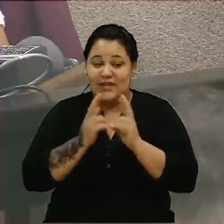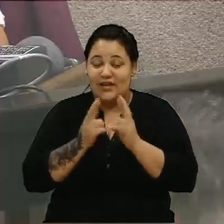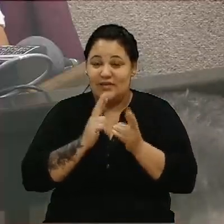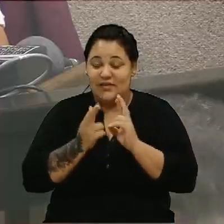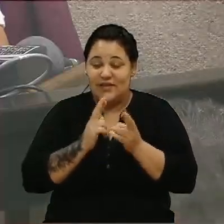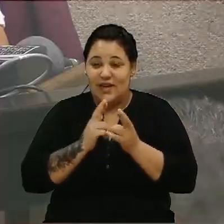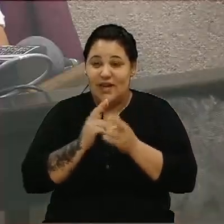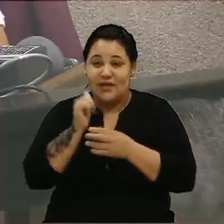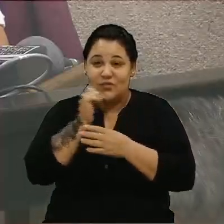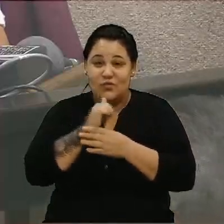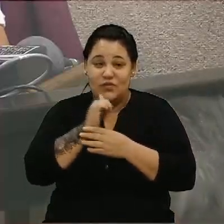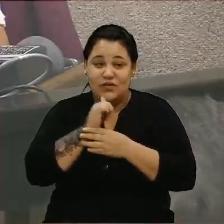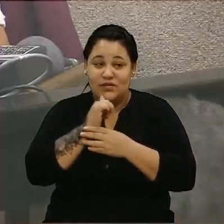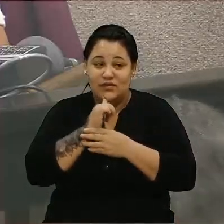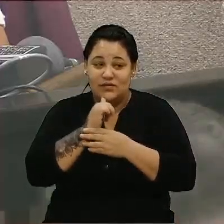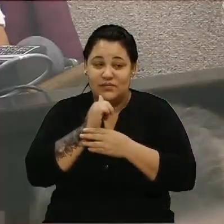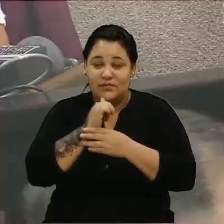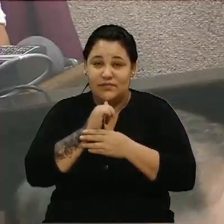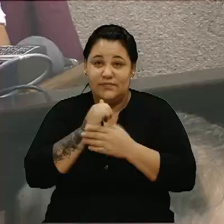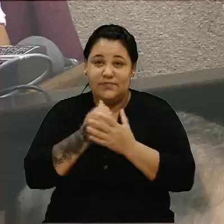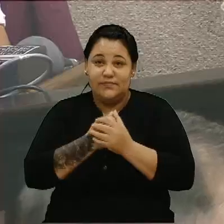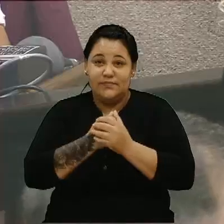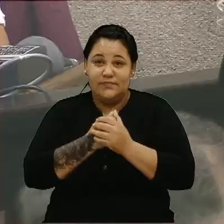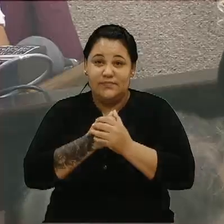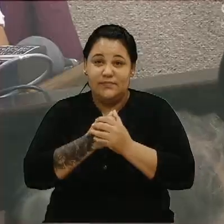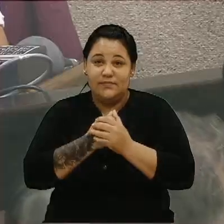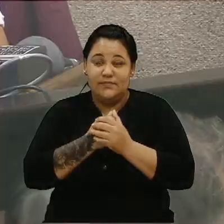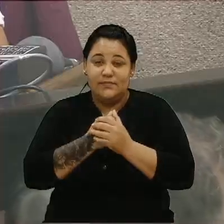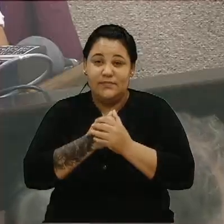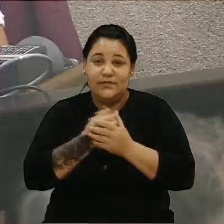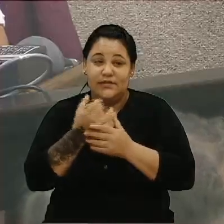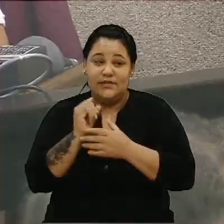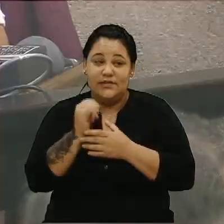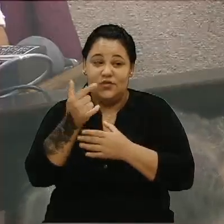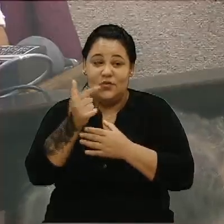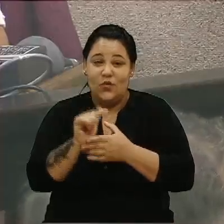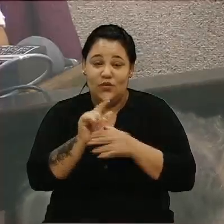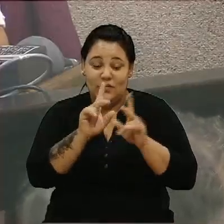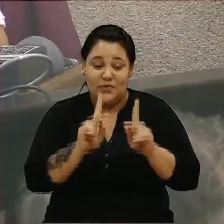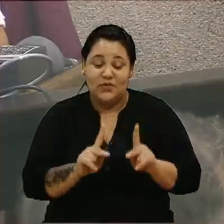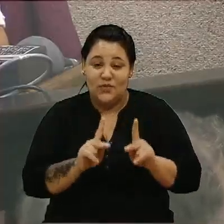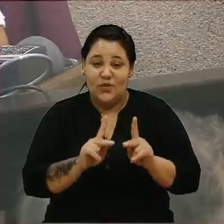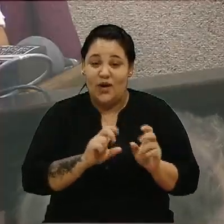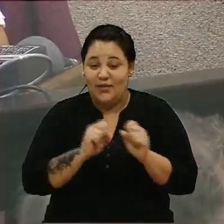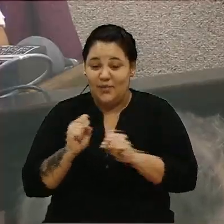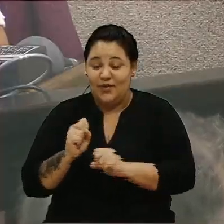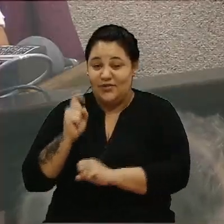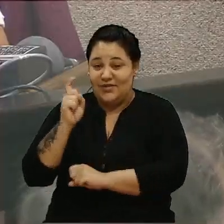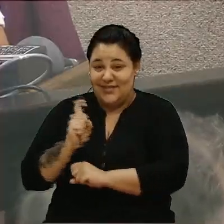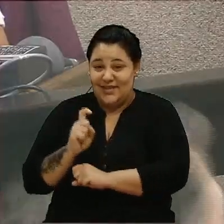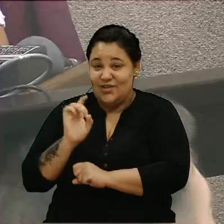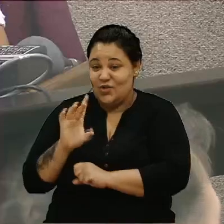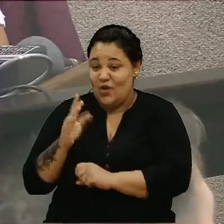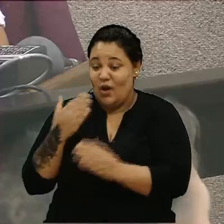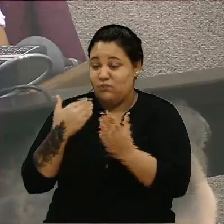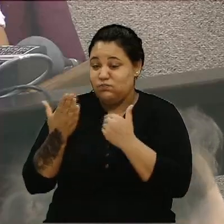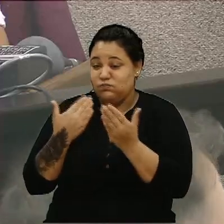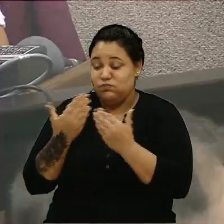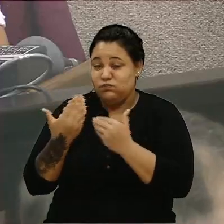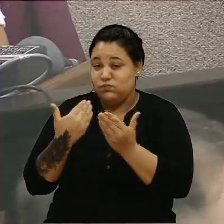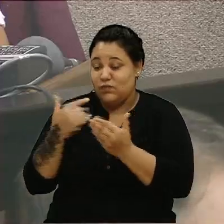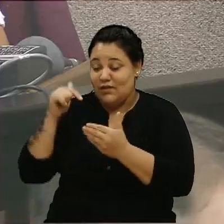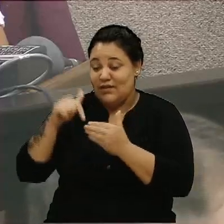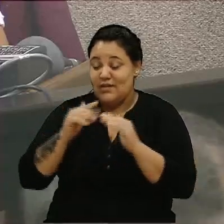que se levantar sobre isso, e se fosse de outra pessoa, pode ser que teria sido só o debate dessa casa hoje.